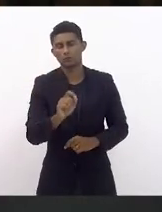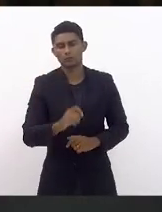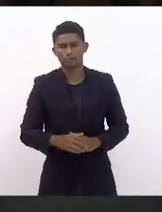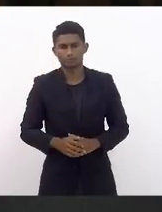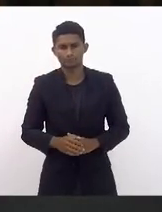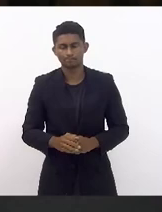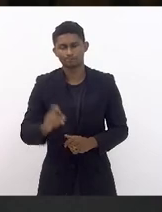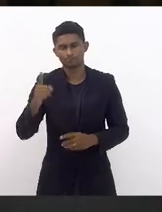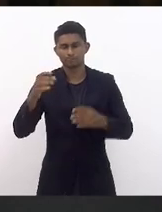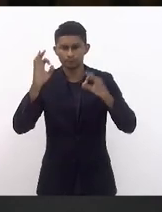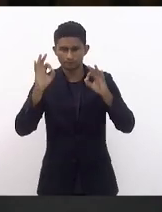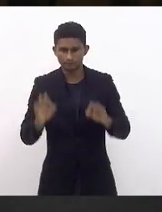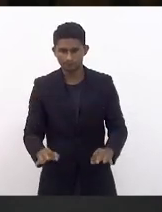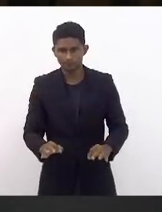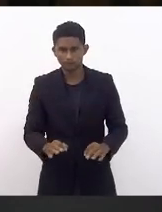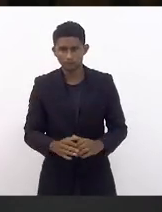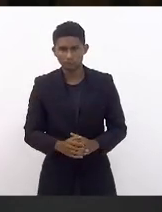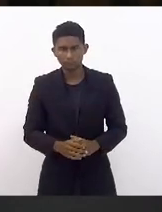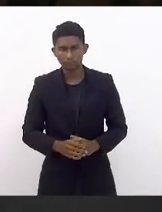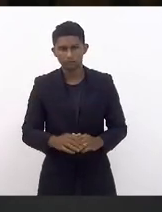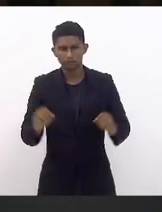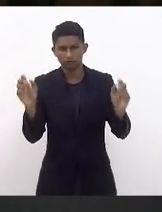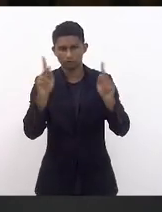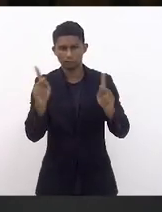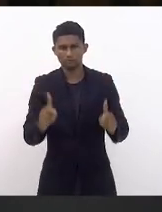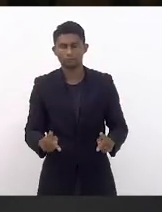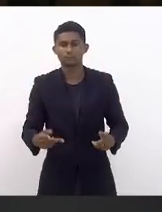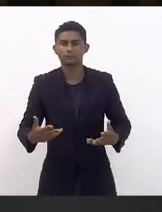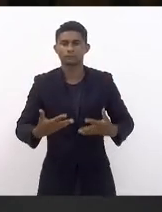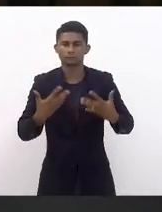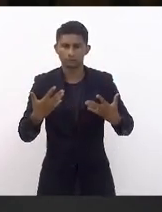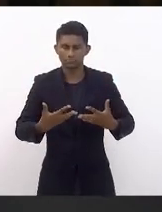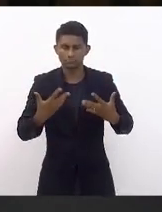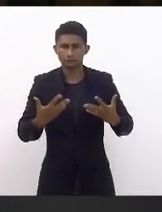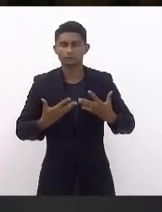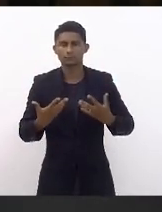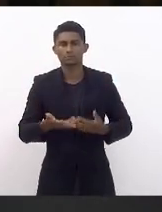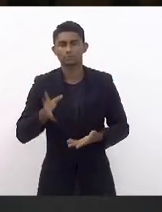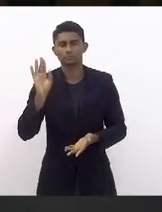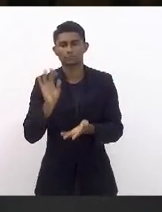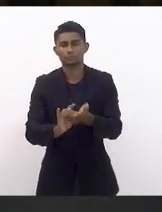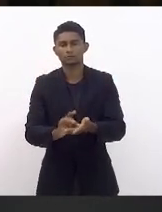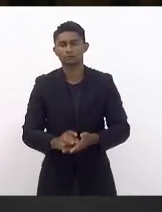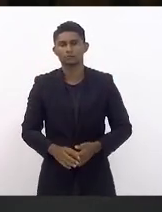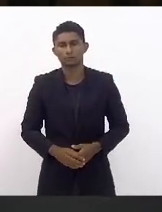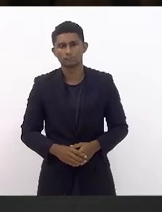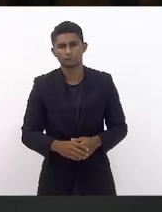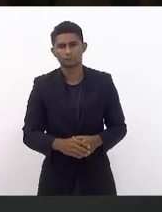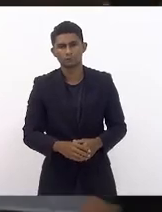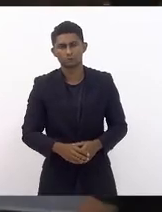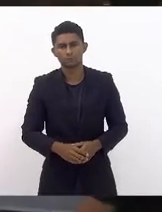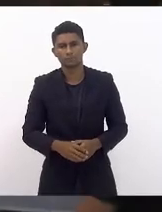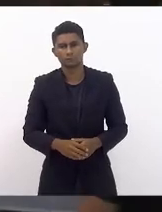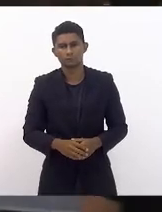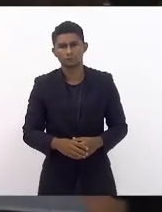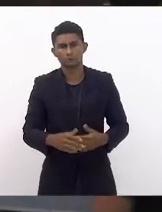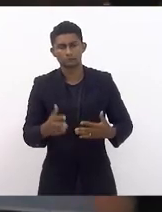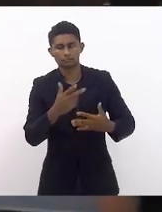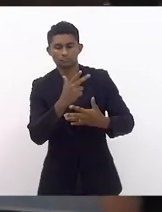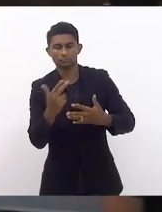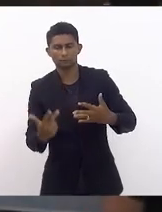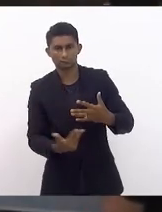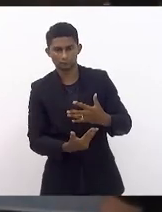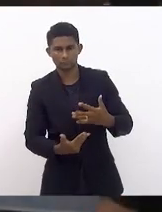da justiça, da paz, da alegria, da verdade e das virtudes do Senhor